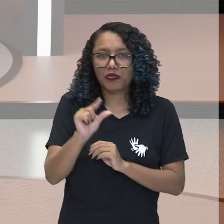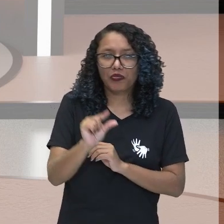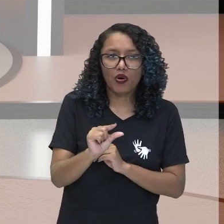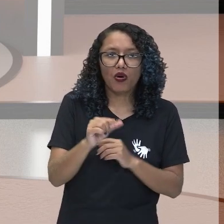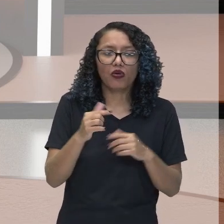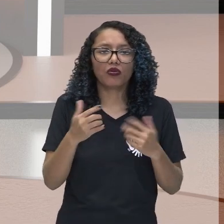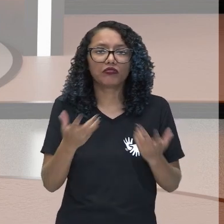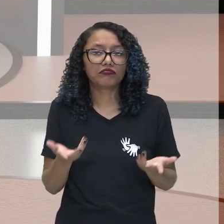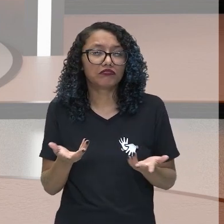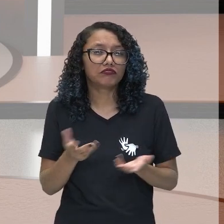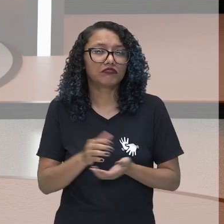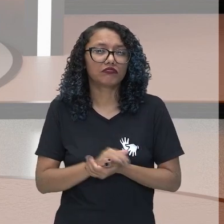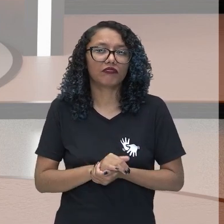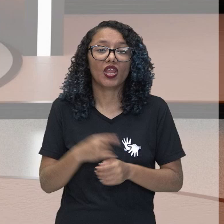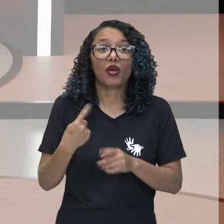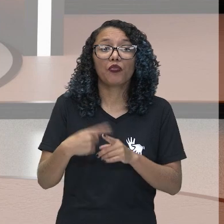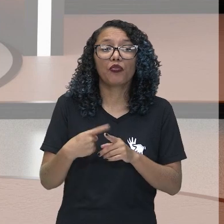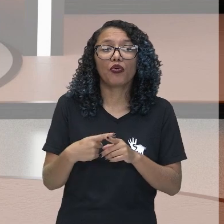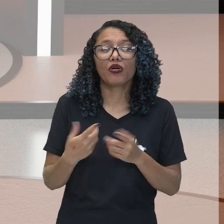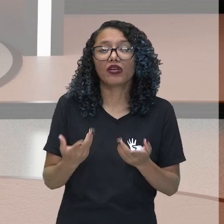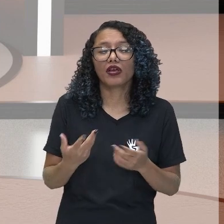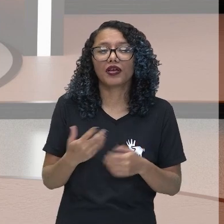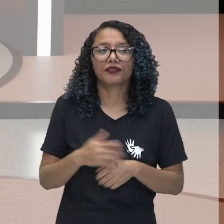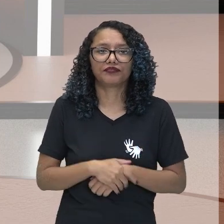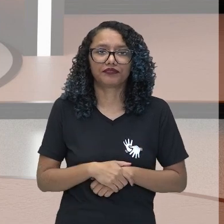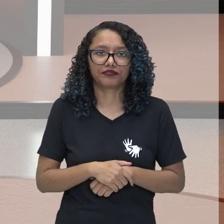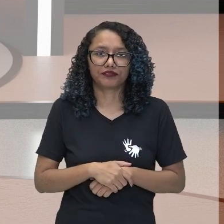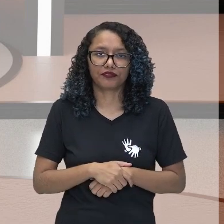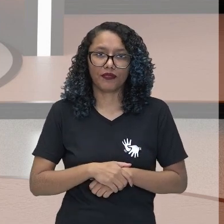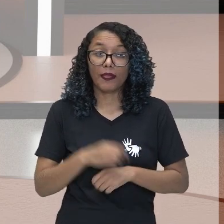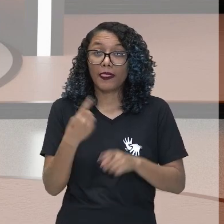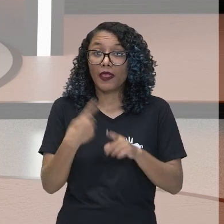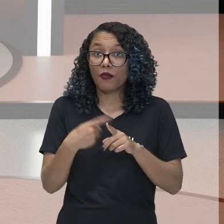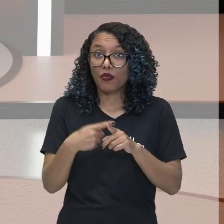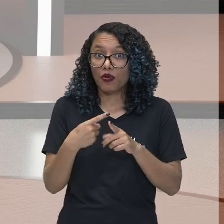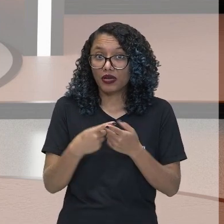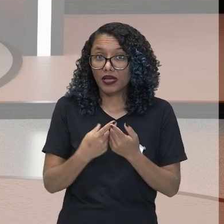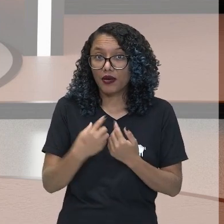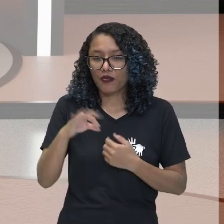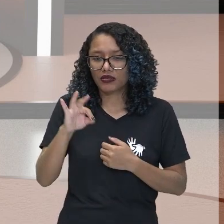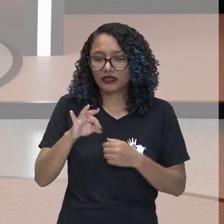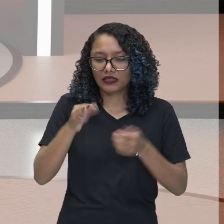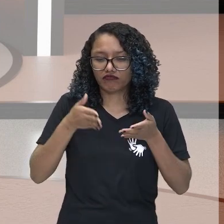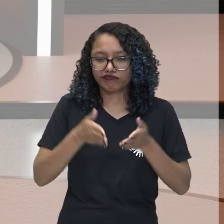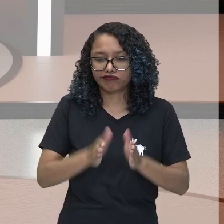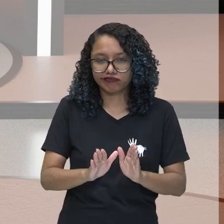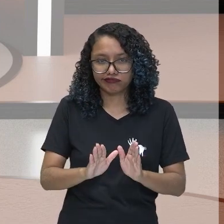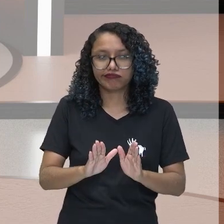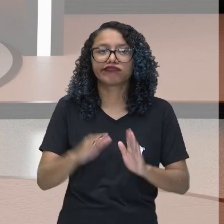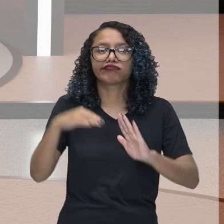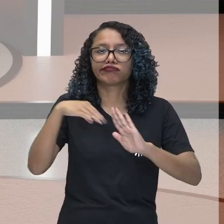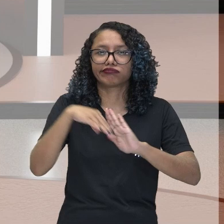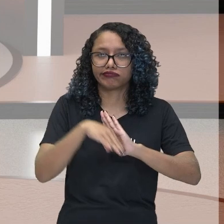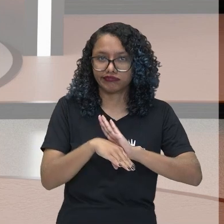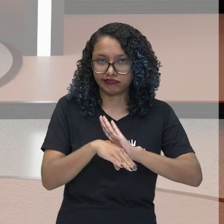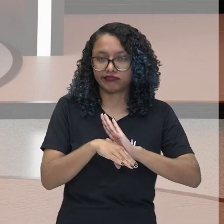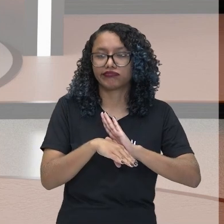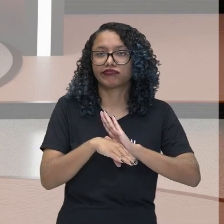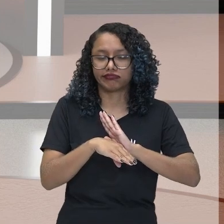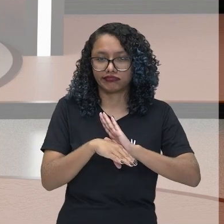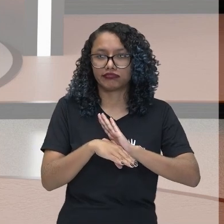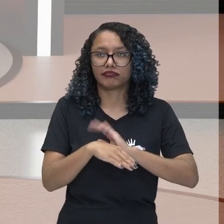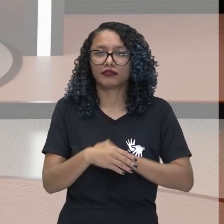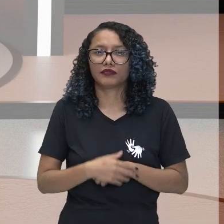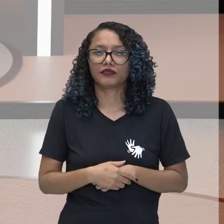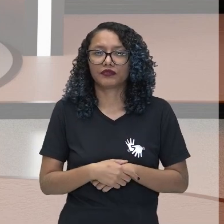em decorrência da queda da taxa de natalidade. Taxa de natalidade vai ser ali a